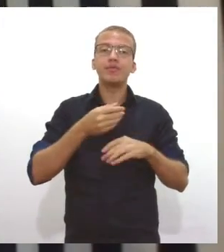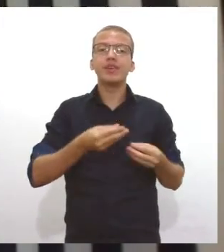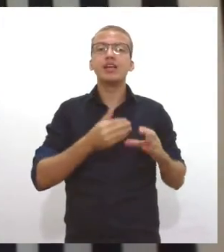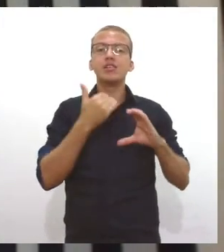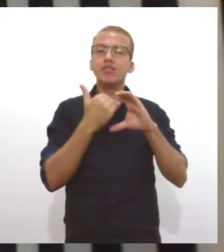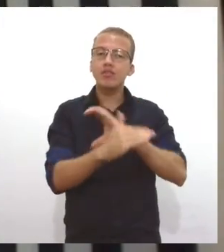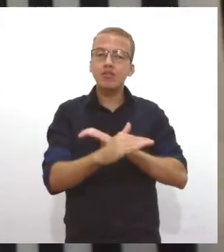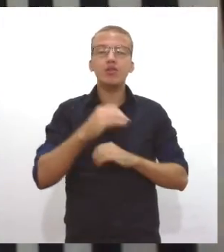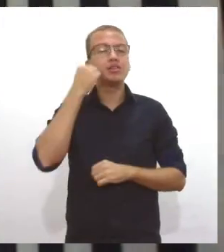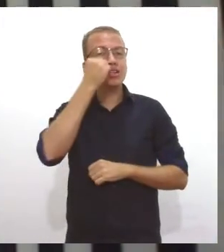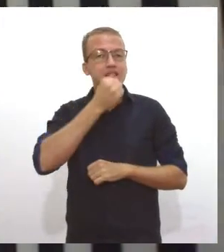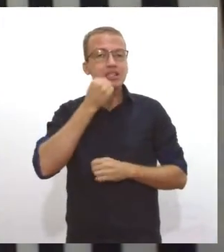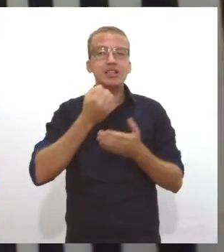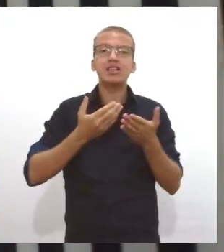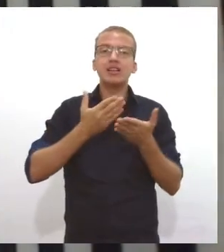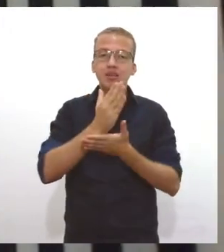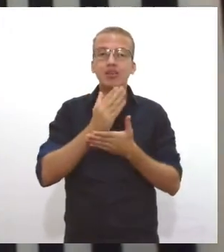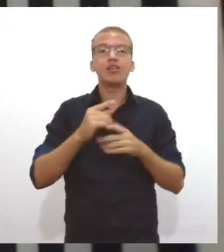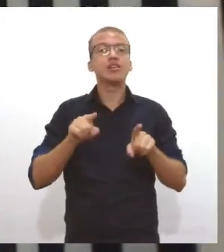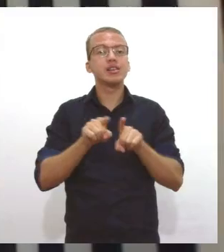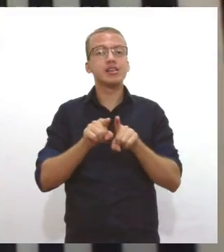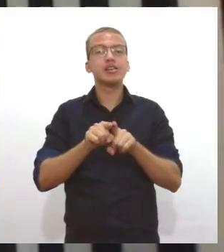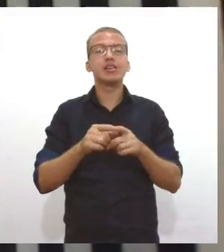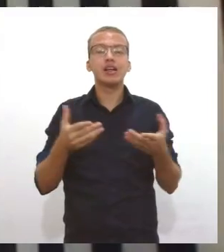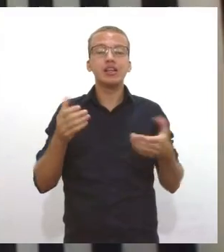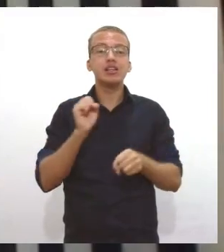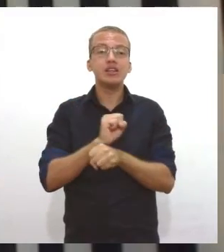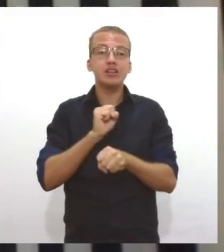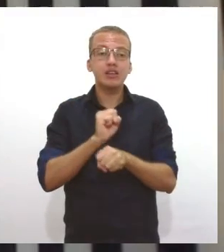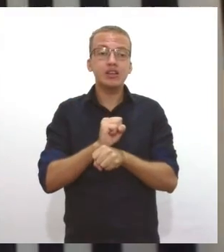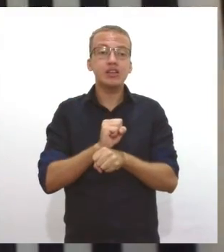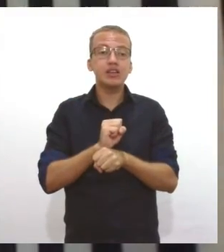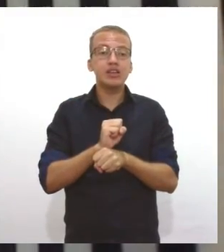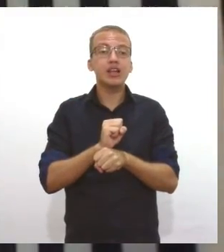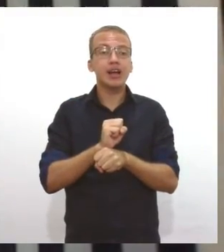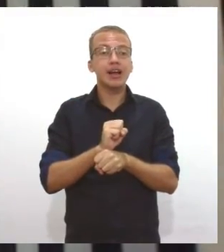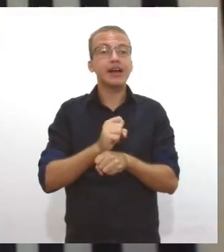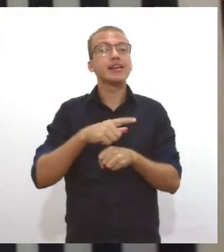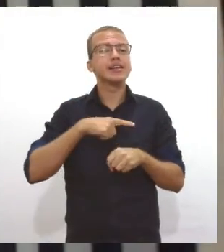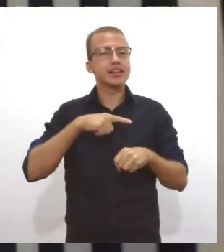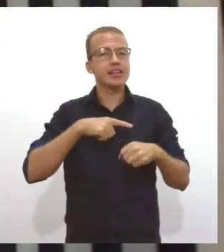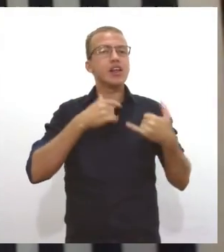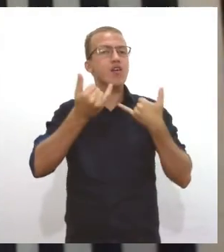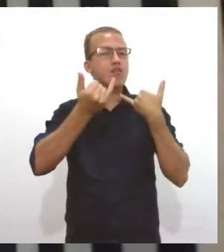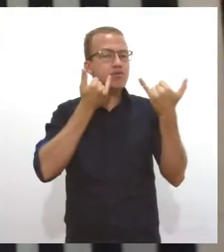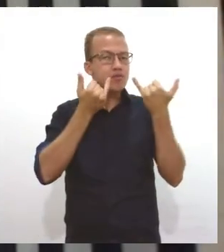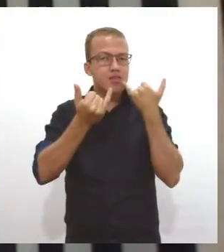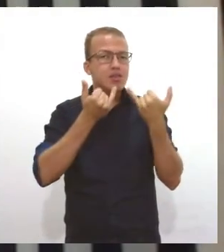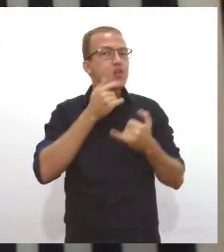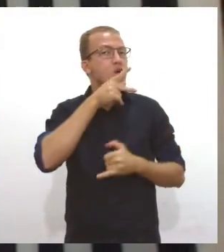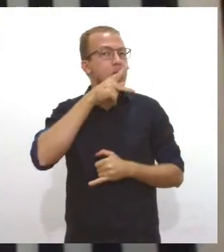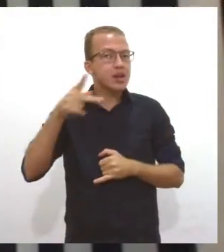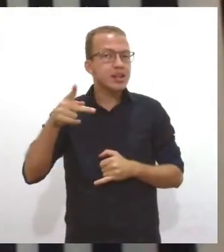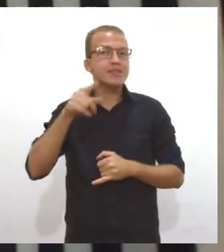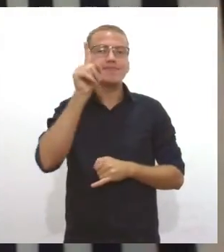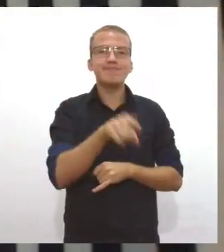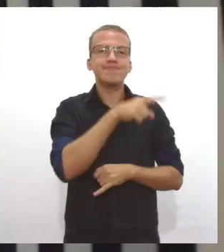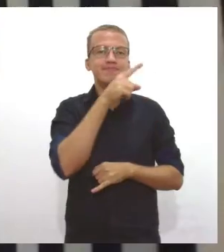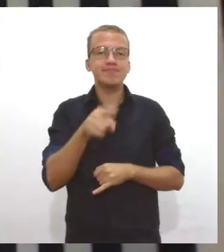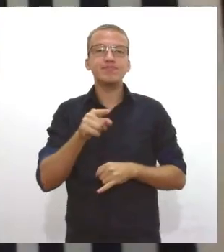foi para o Senado tivemos informações de que o presidente da república e a ver tá a bancada feminina certinho low